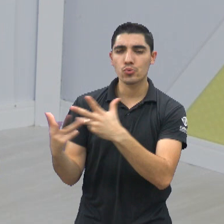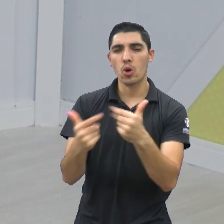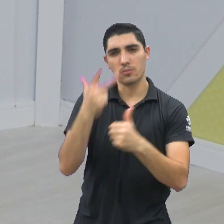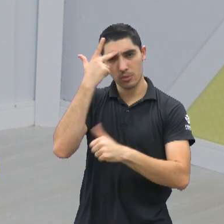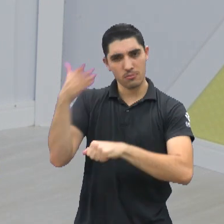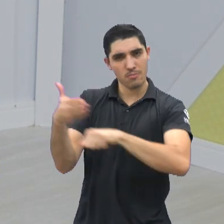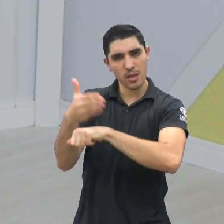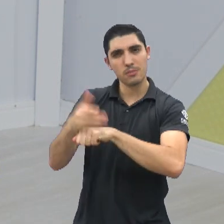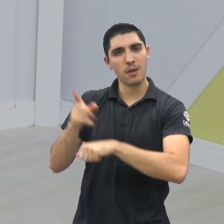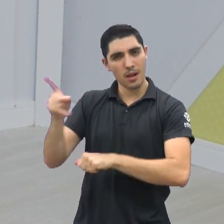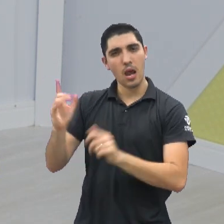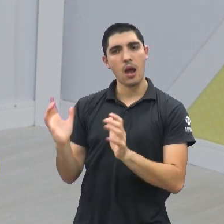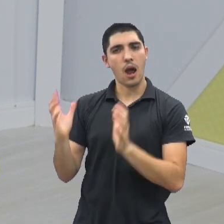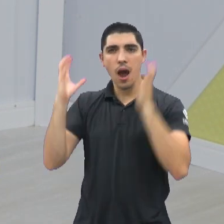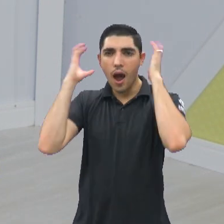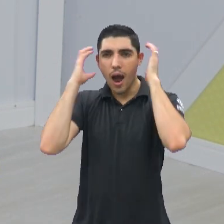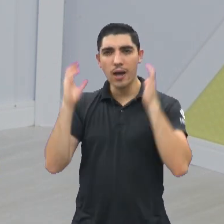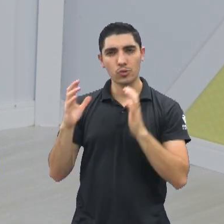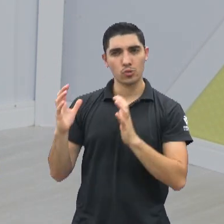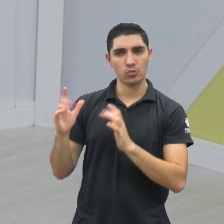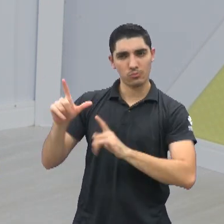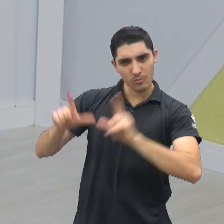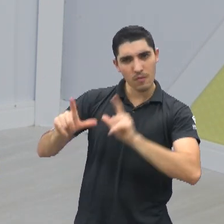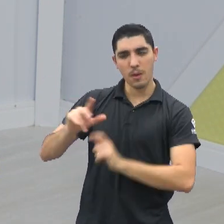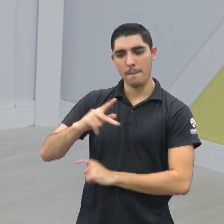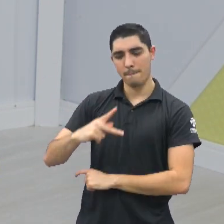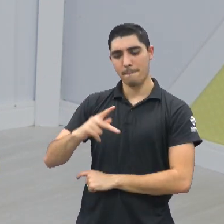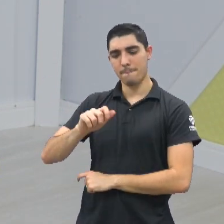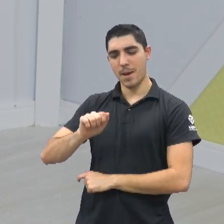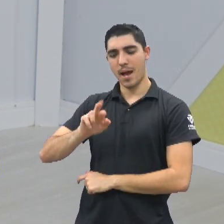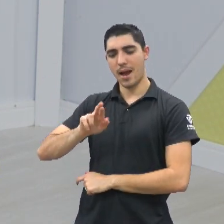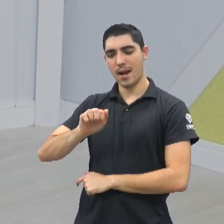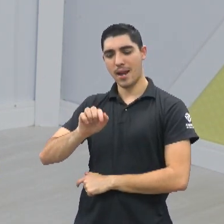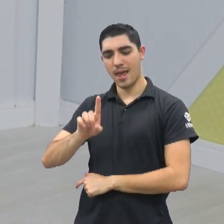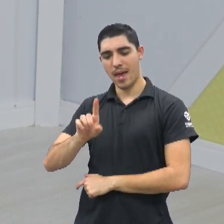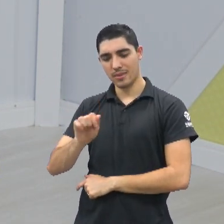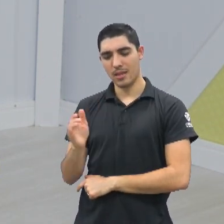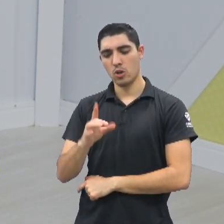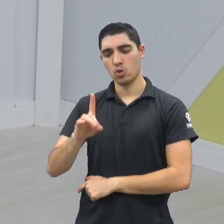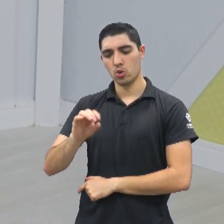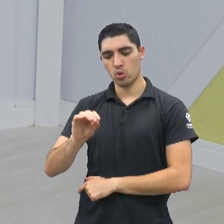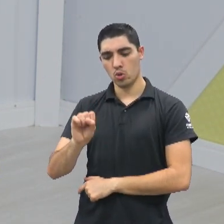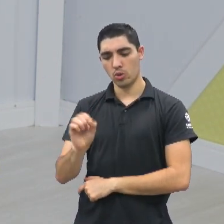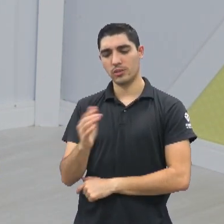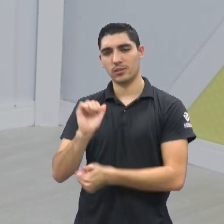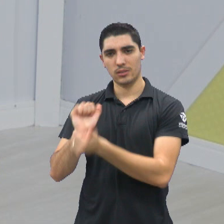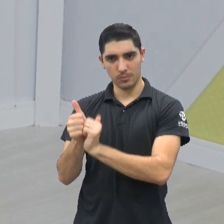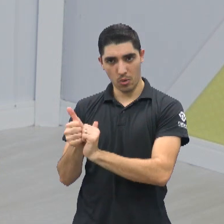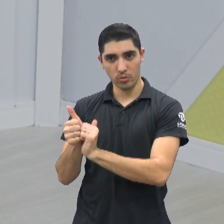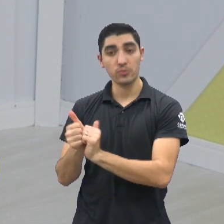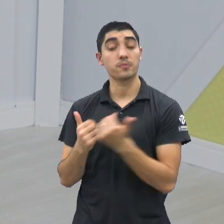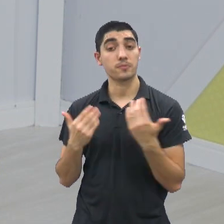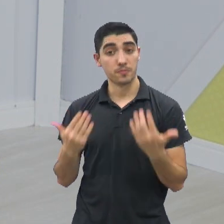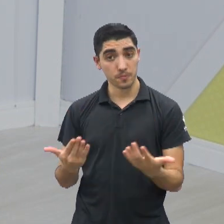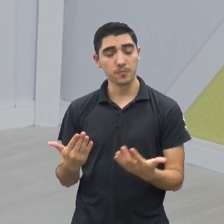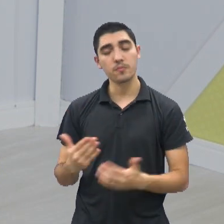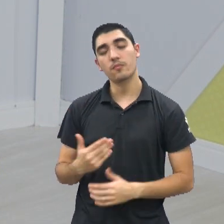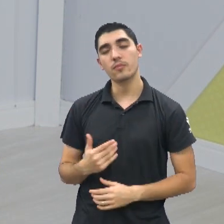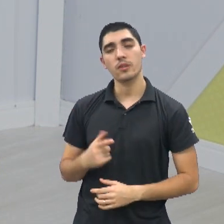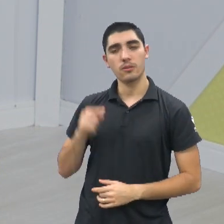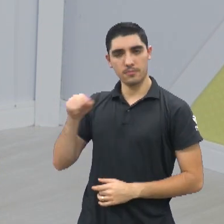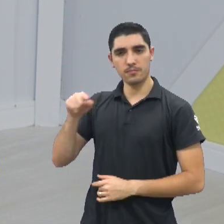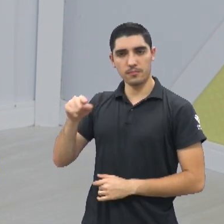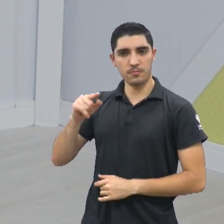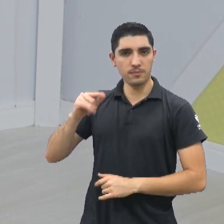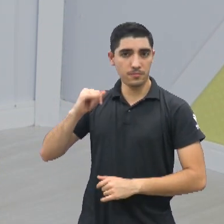esportes pela são das imagens aí do seu YouTube mas se eu não estou enganado é o o técnico moil Júnior falou